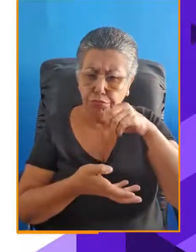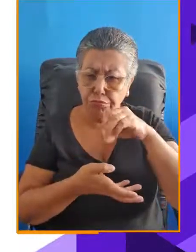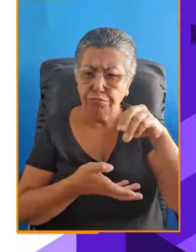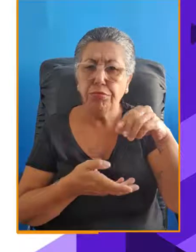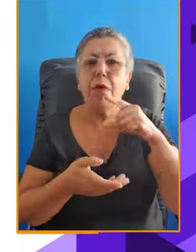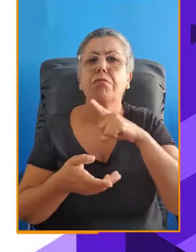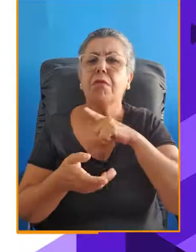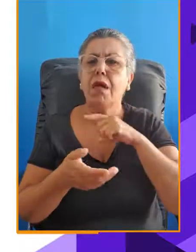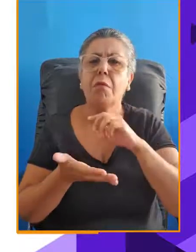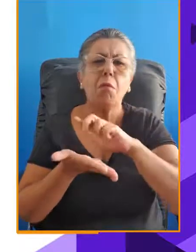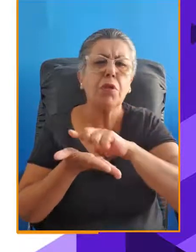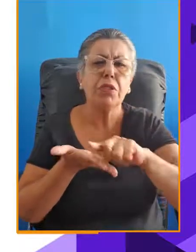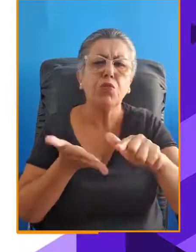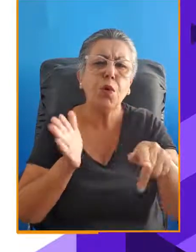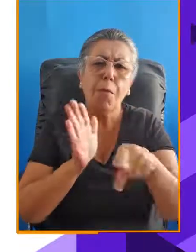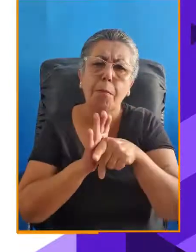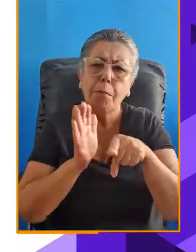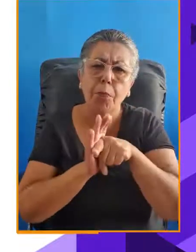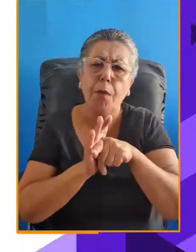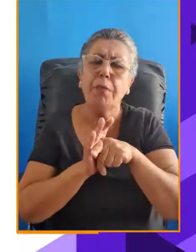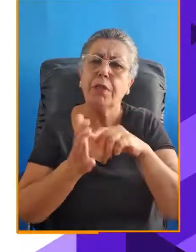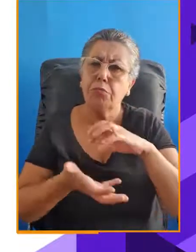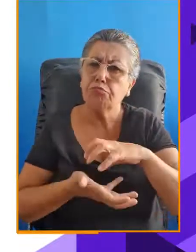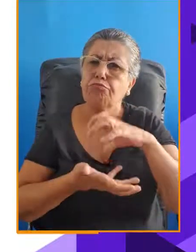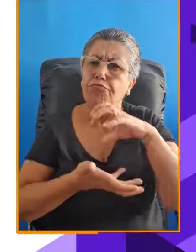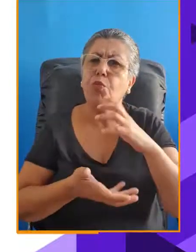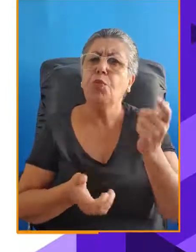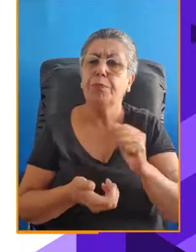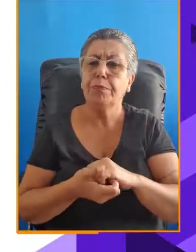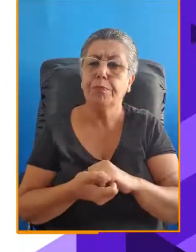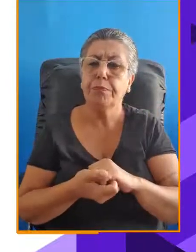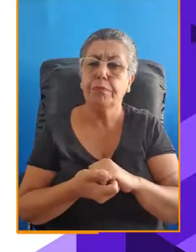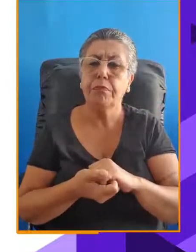uma textura própria daquele momento.